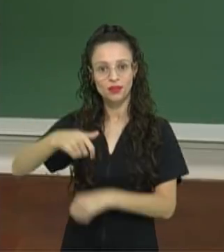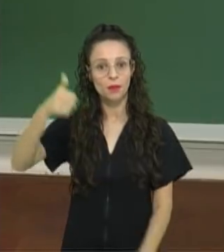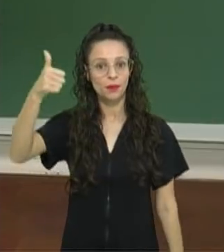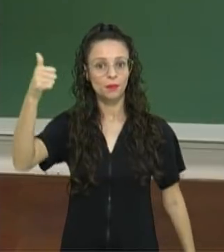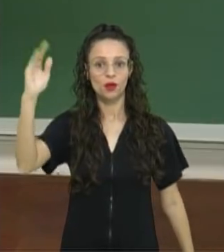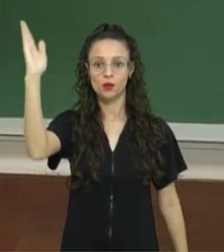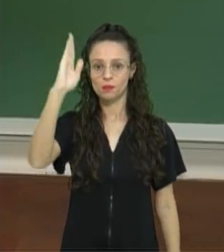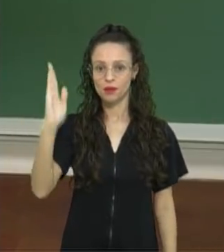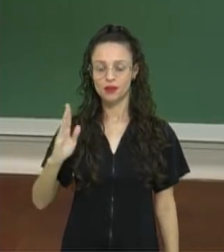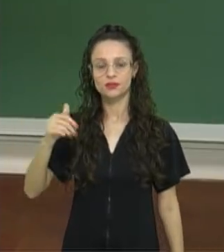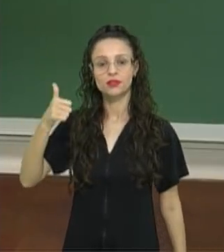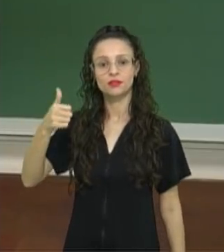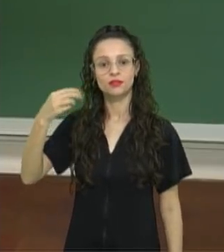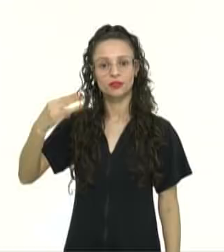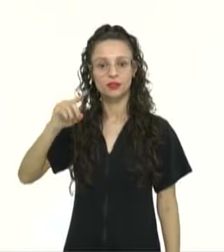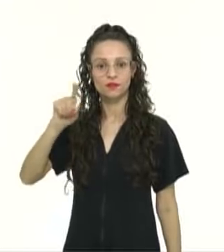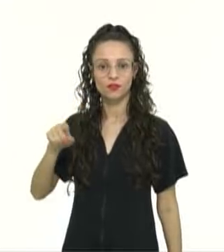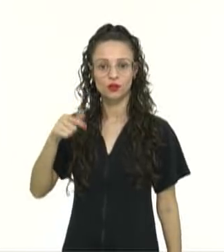Brasil, com